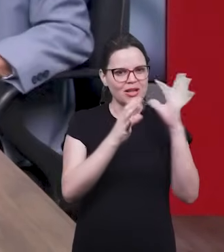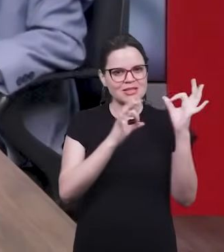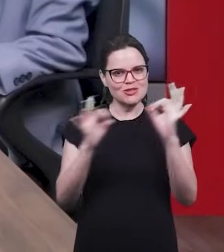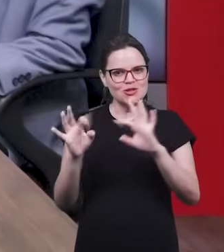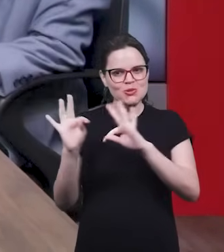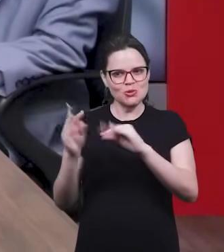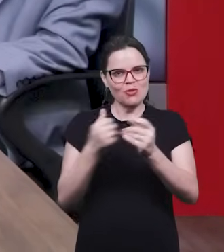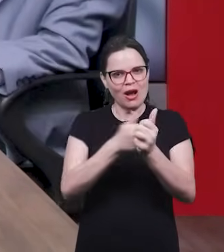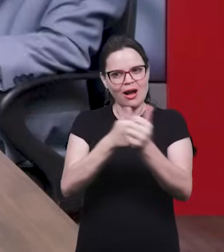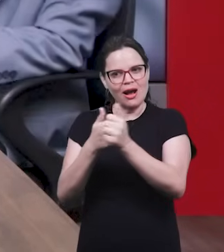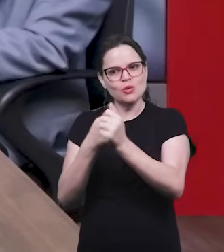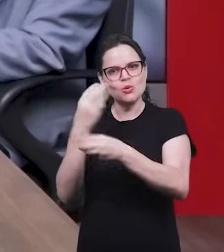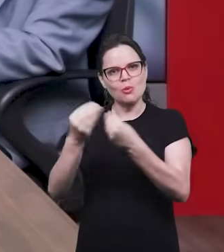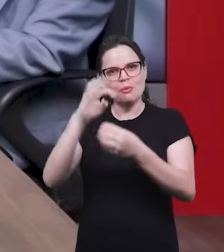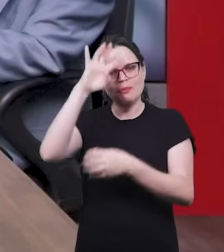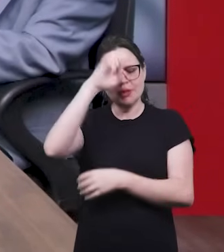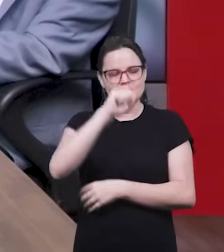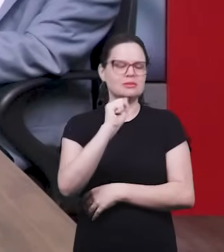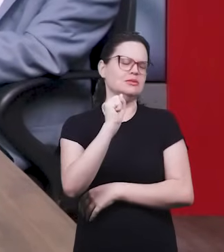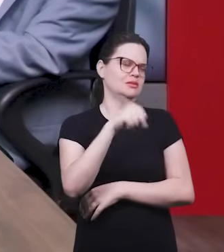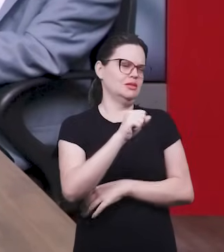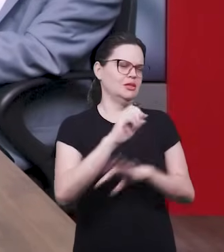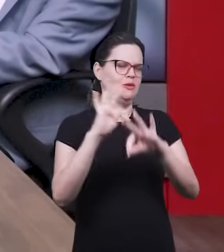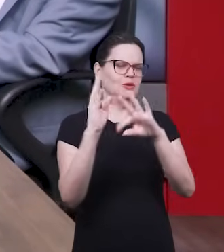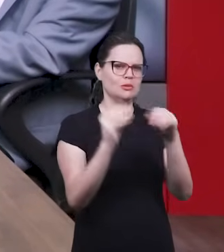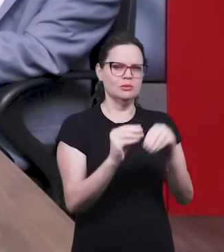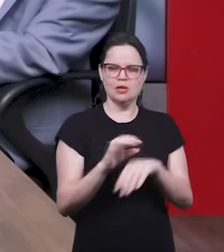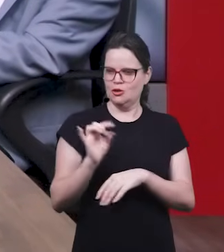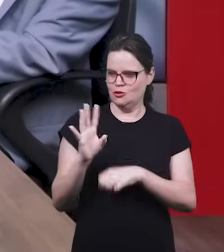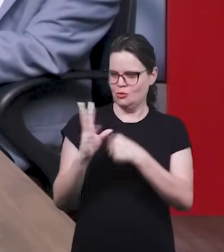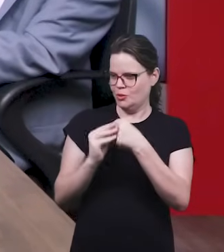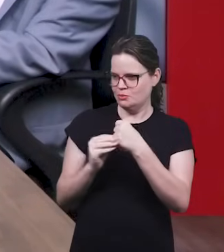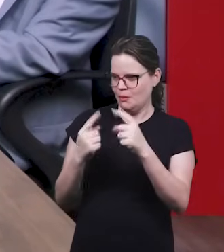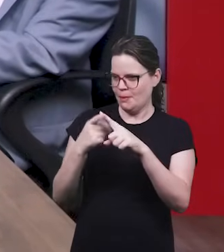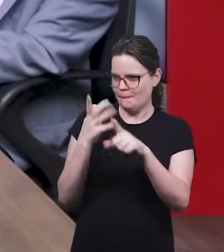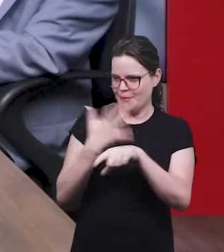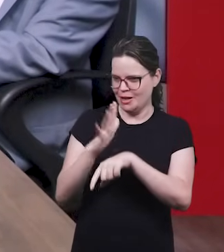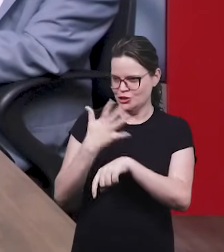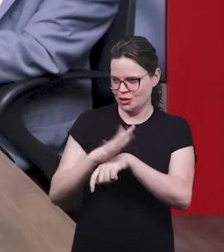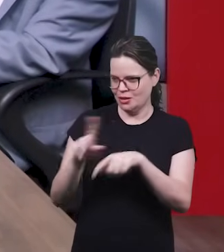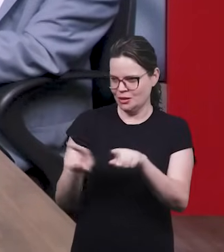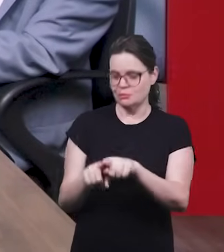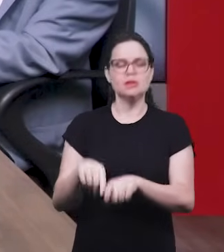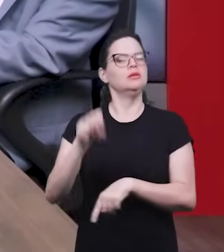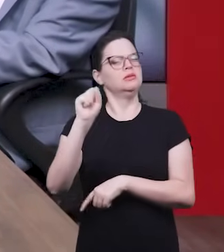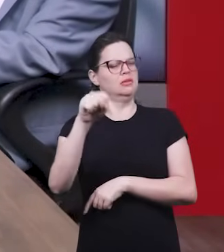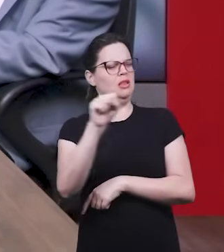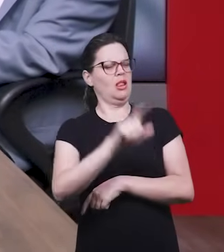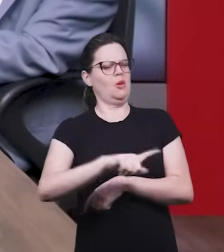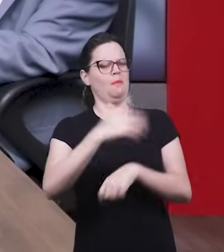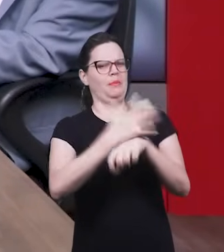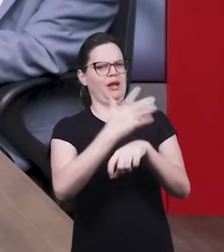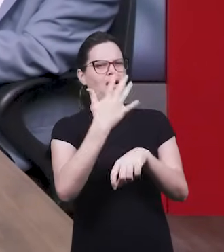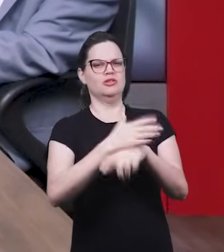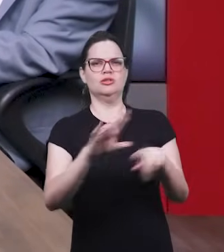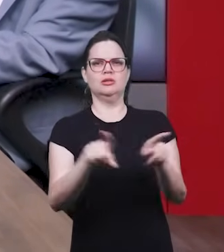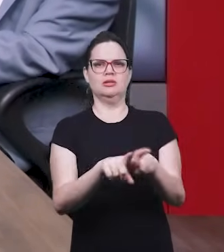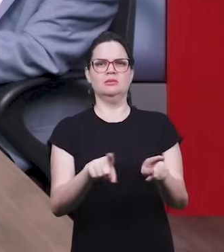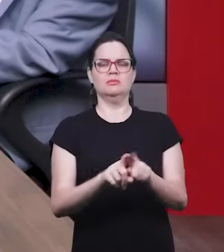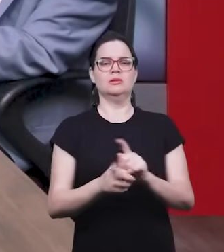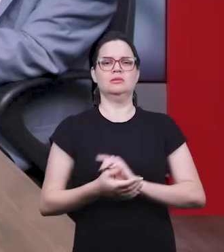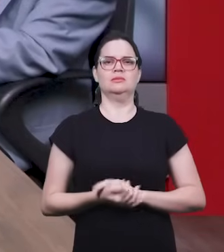Tudo. Então, esse outro de não já... só do conhecimento, mas na prática, Na prática. Que dava certo. Aí você